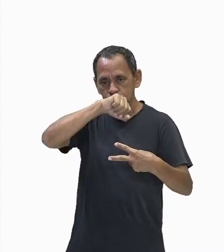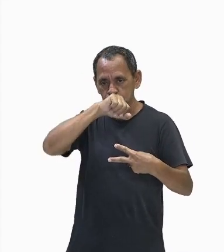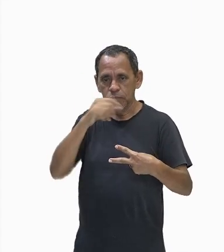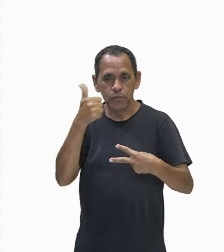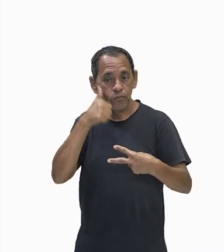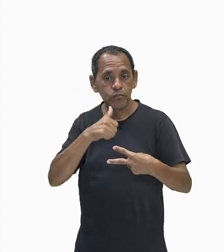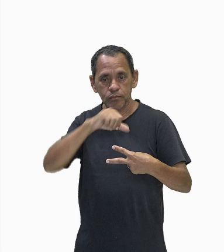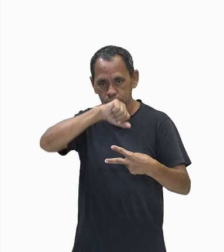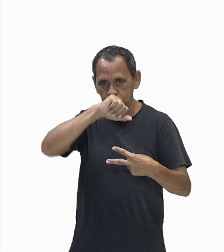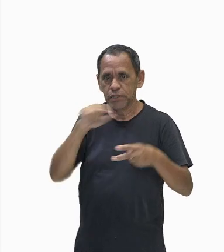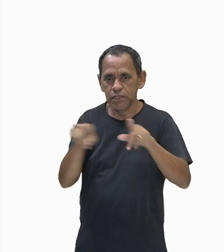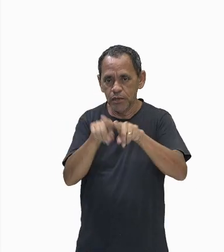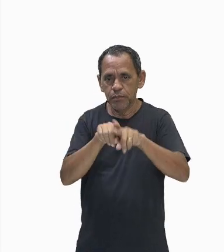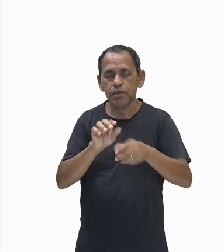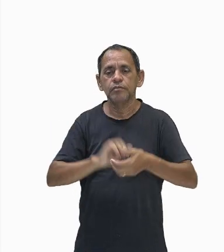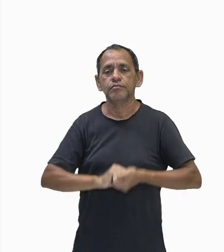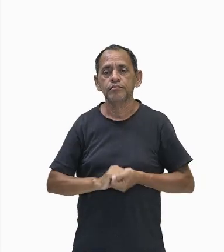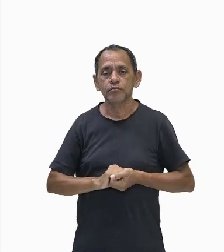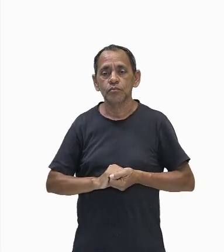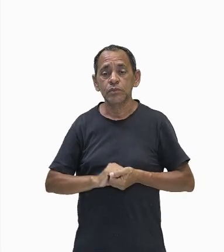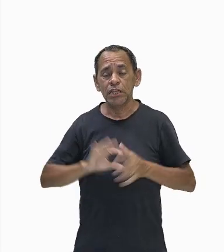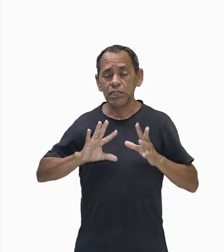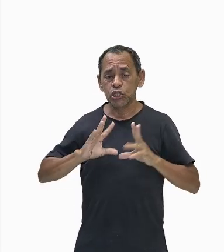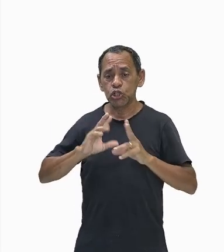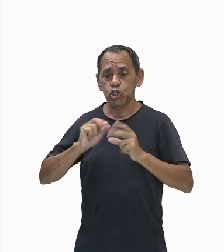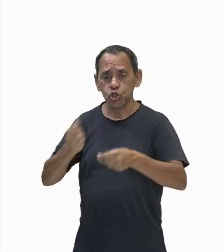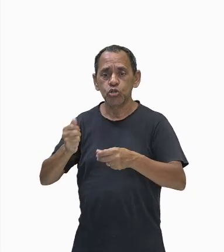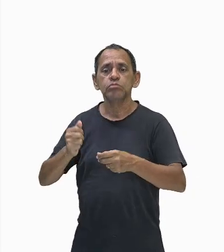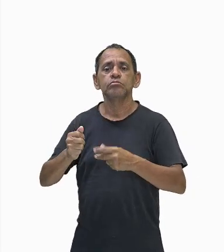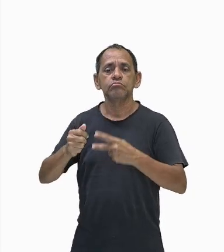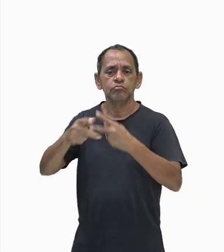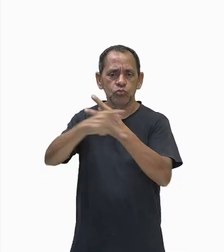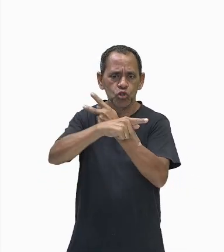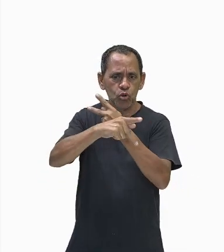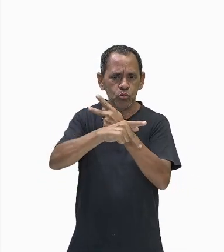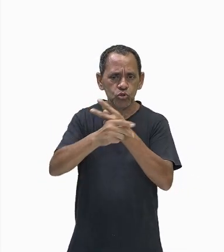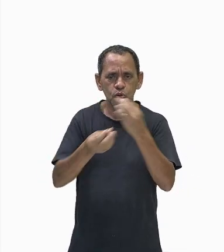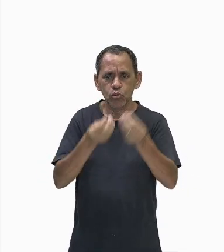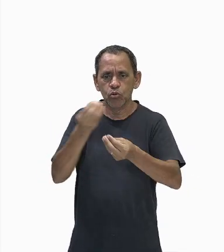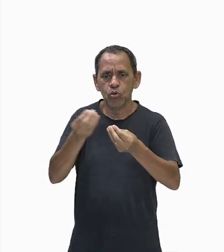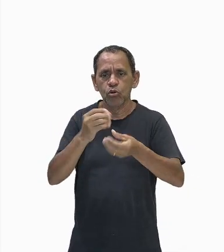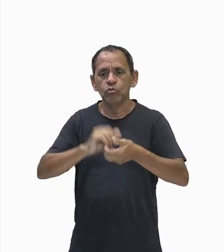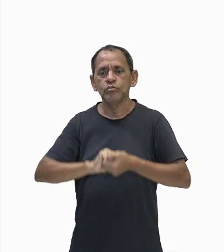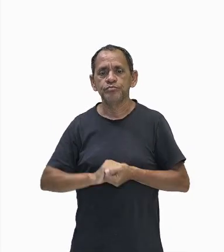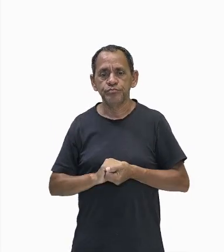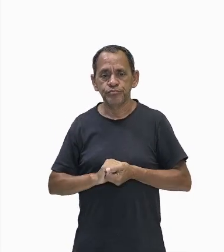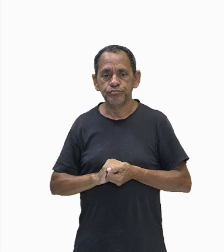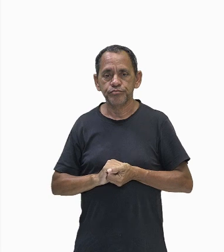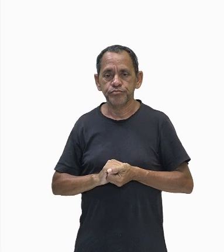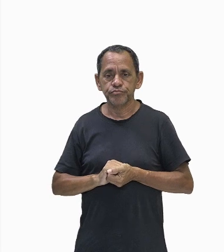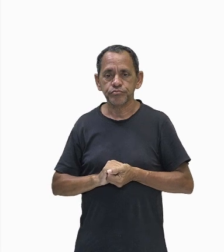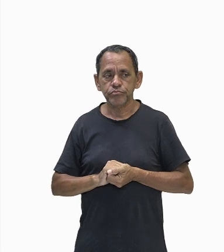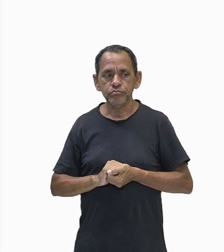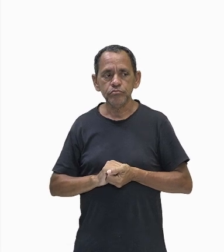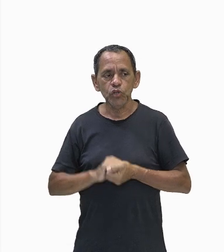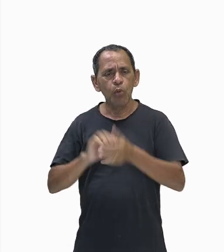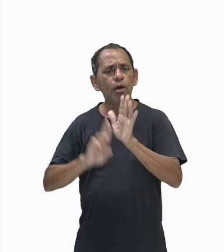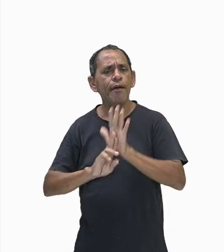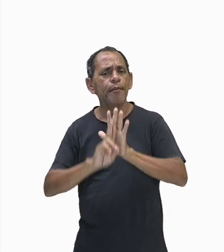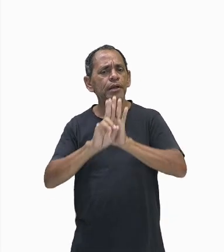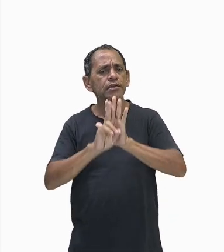são quando todos esses cromossomos são pareados ali lado a lado. Então, o cariótipo, ele é uma